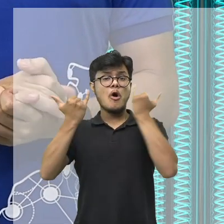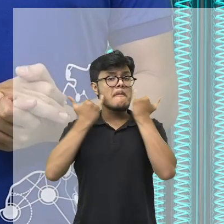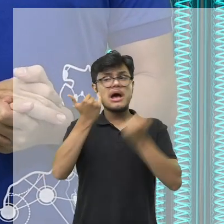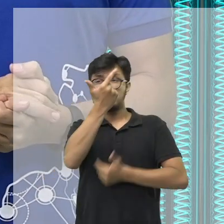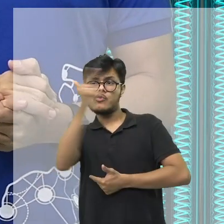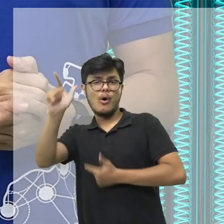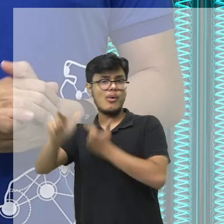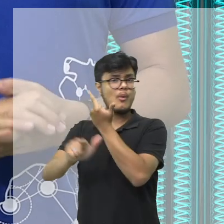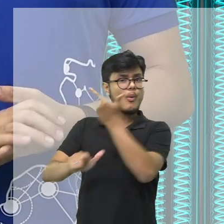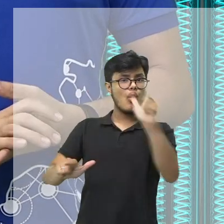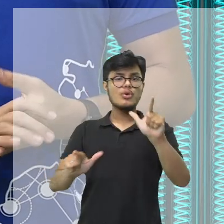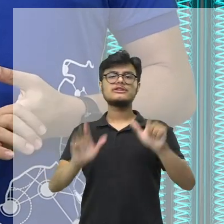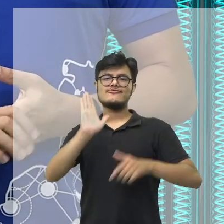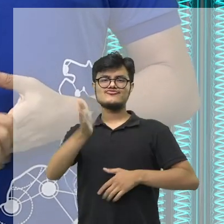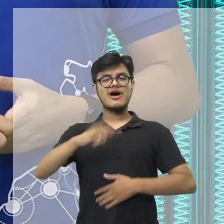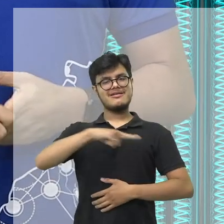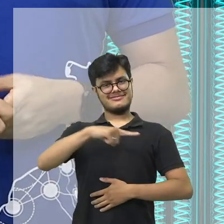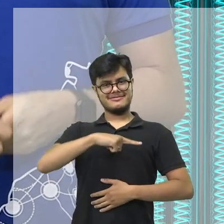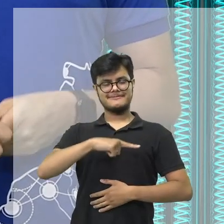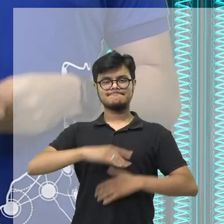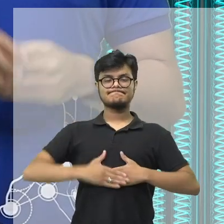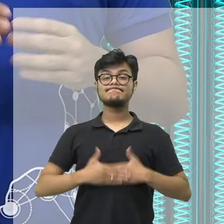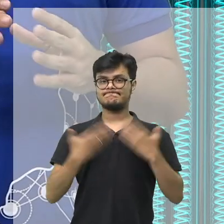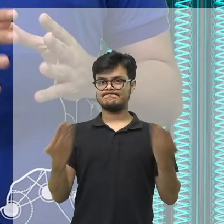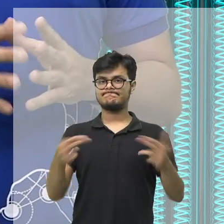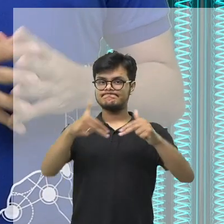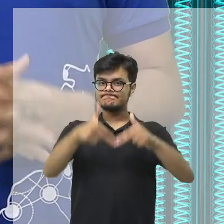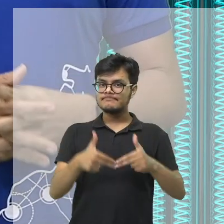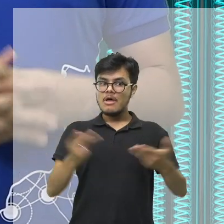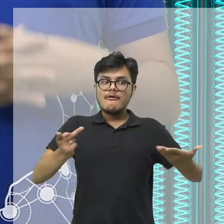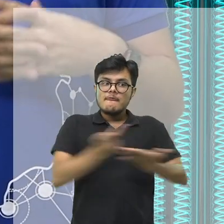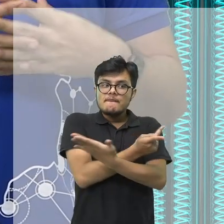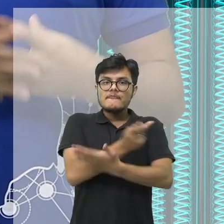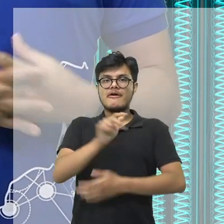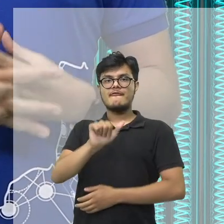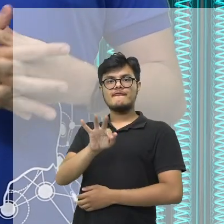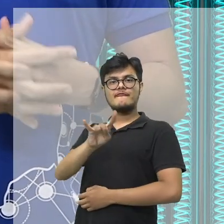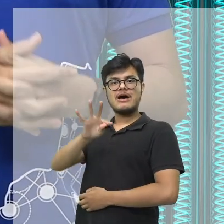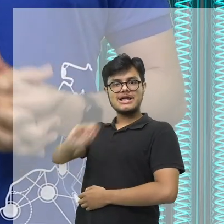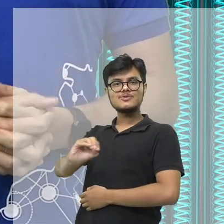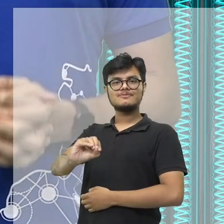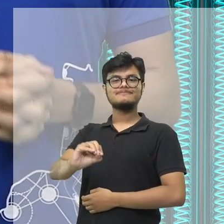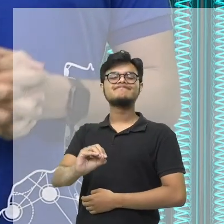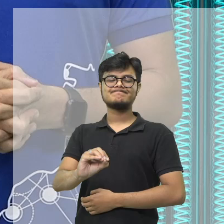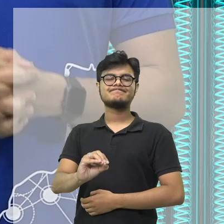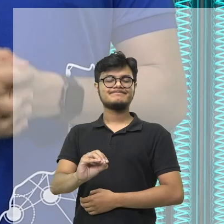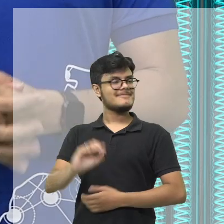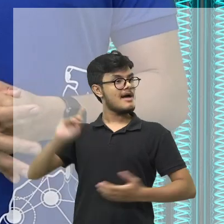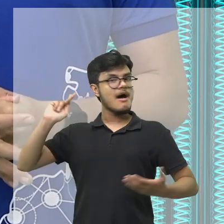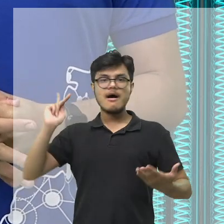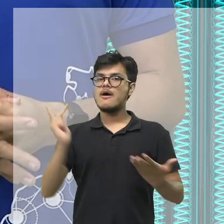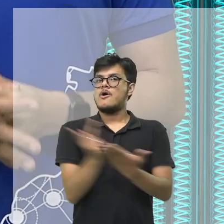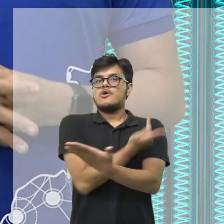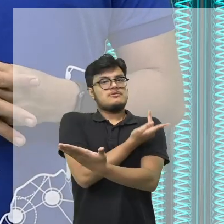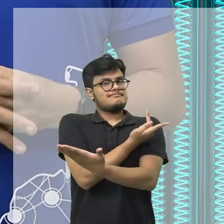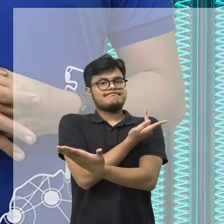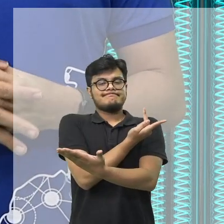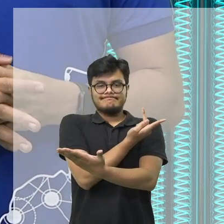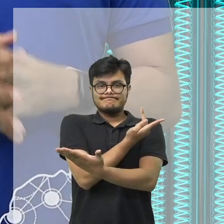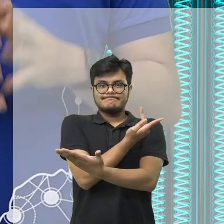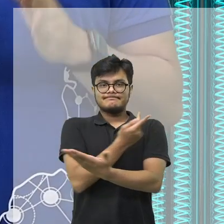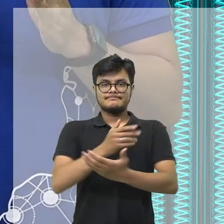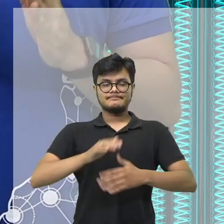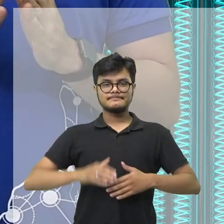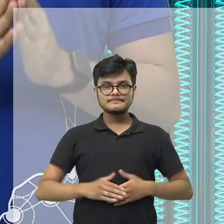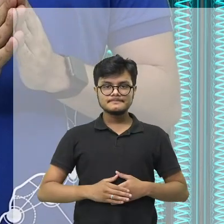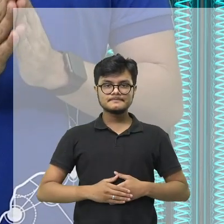forma de registro. Desse modo, fato é uma ocorrência, aquilo que acontece em decorrência de eventos